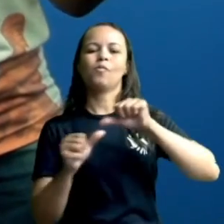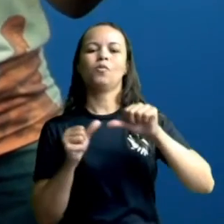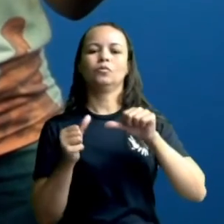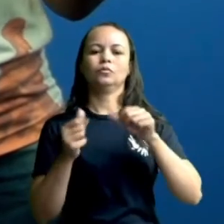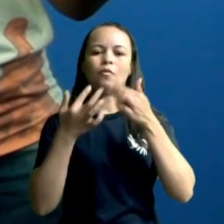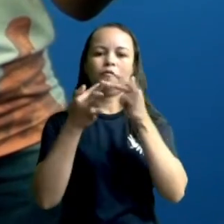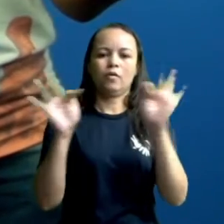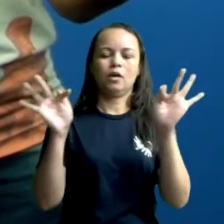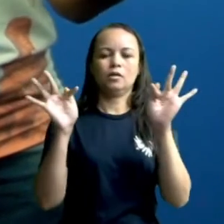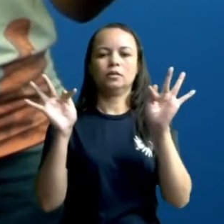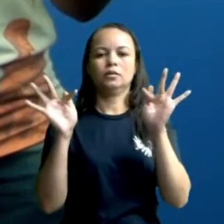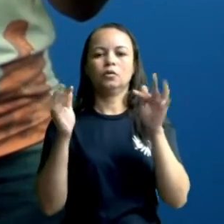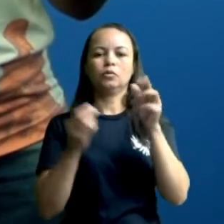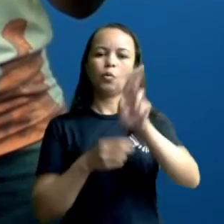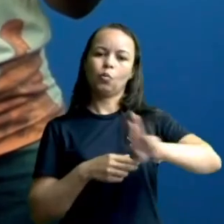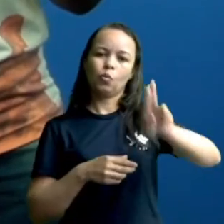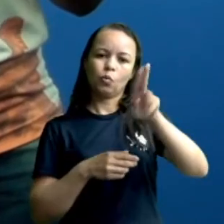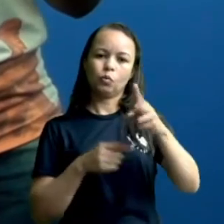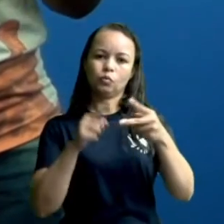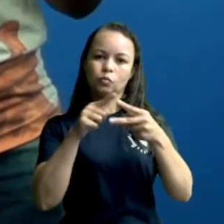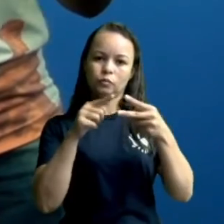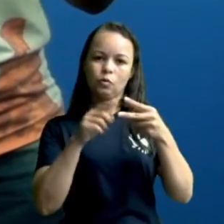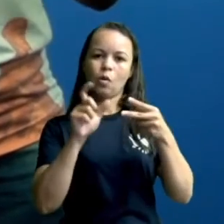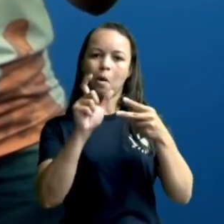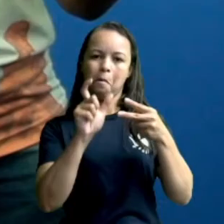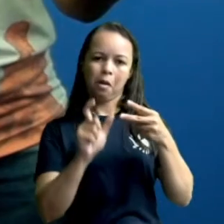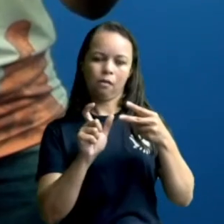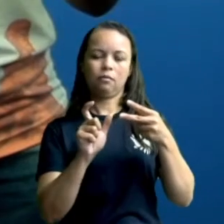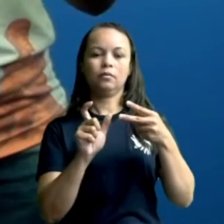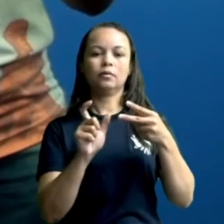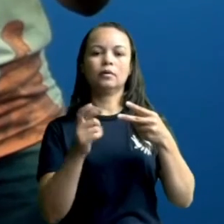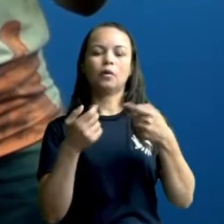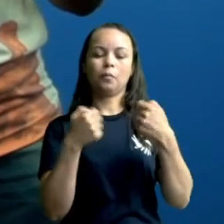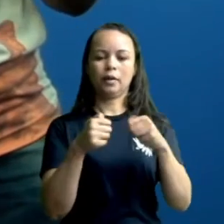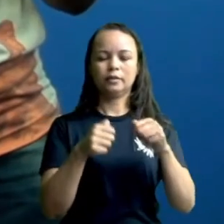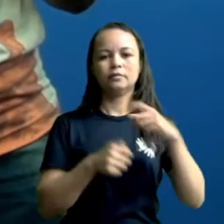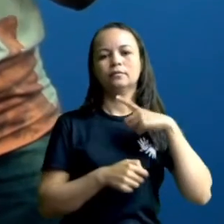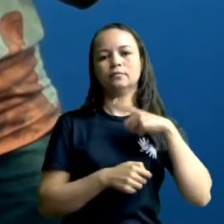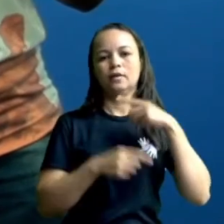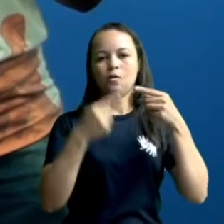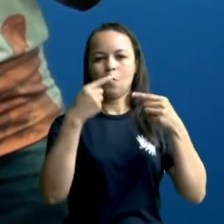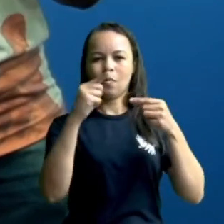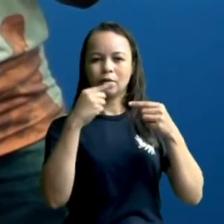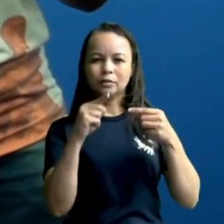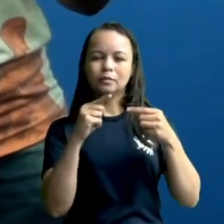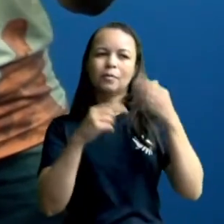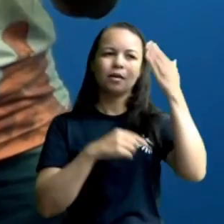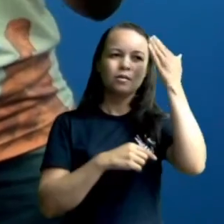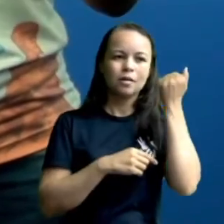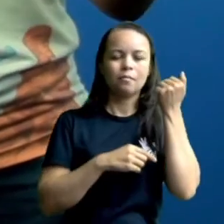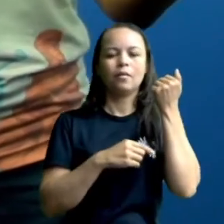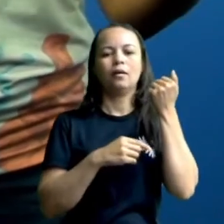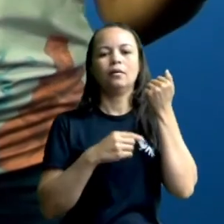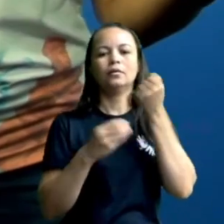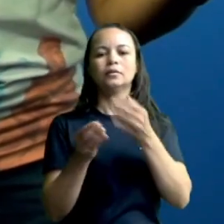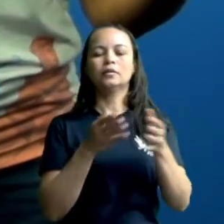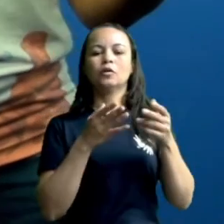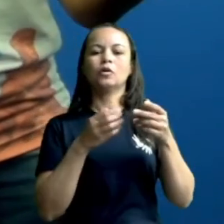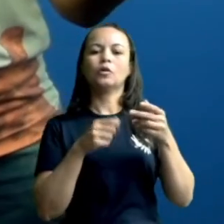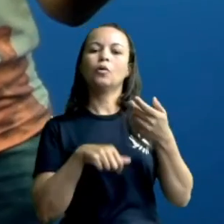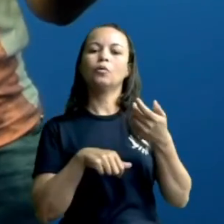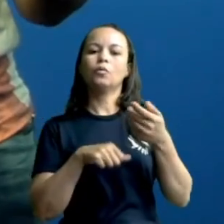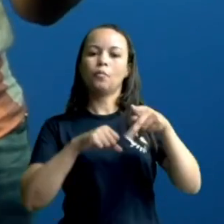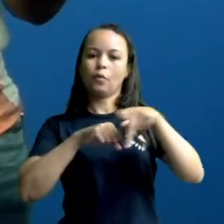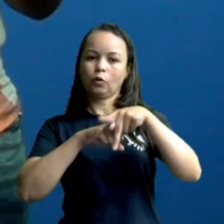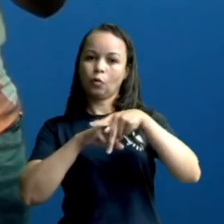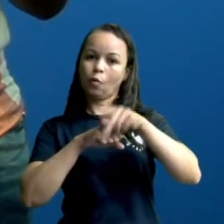frase quando eu uso essas duas palavras. Então, eu preciso colocar o acento para saber se eu estou me referindo ao pronome